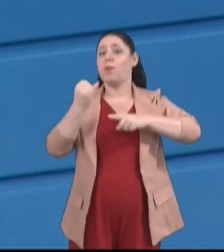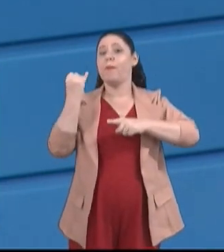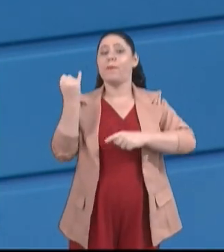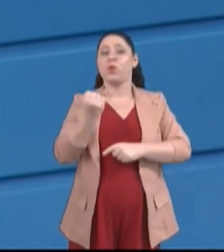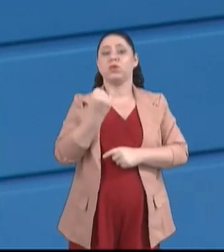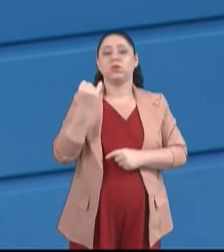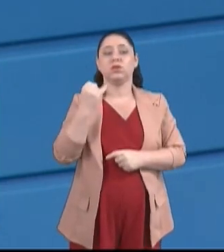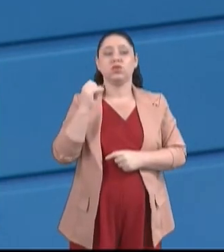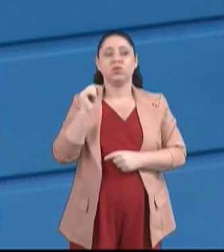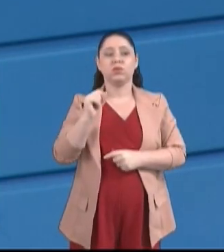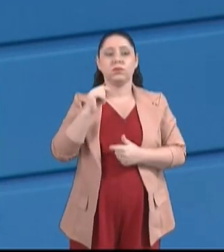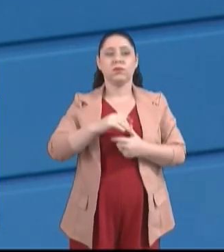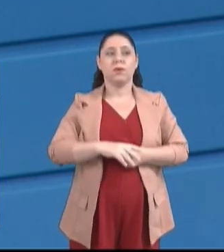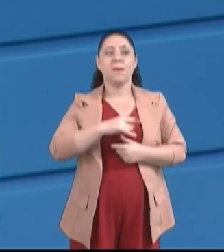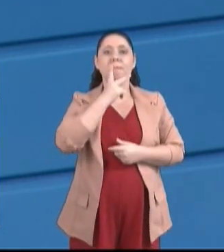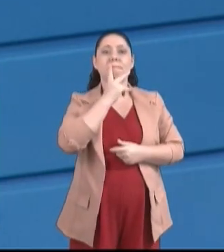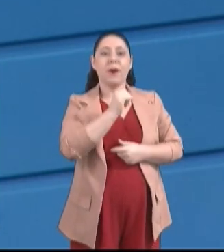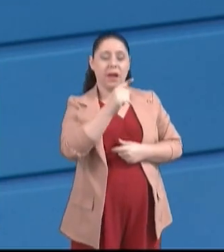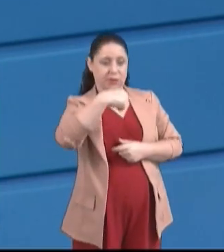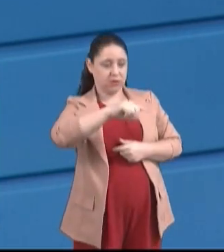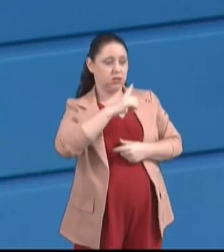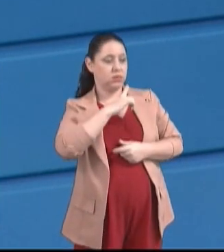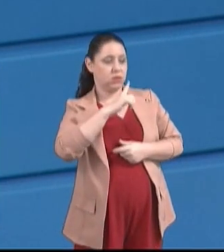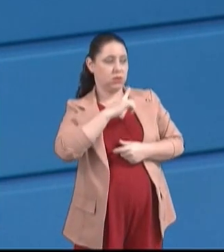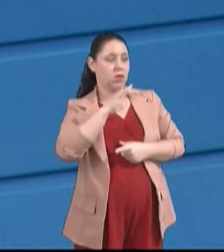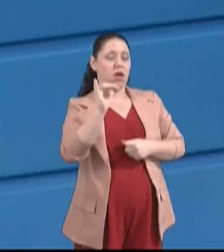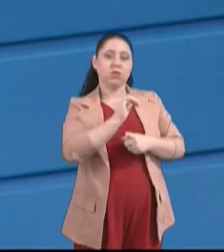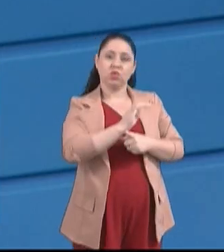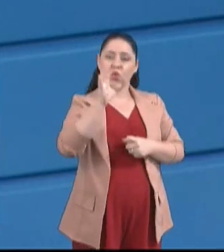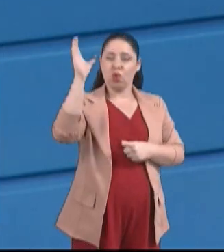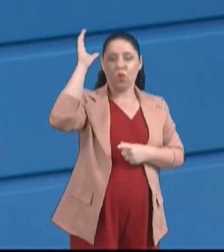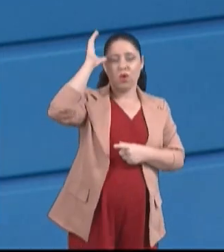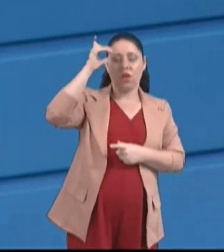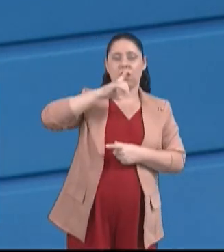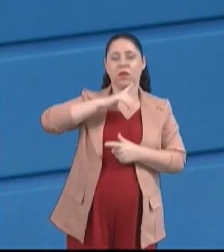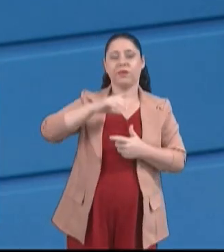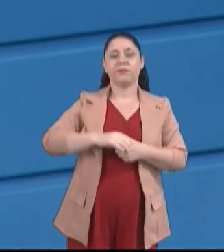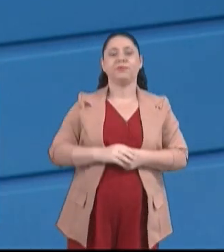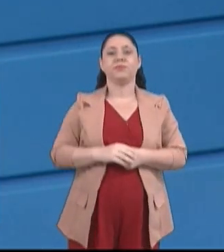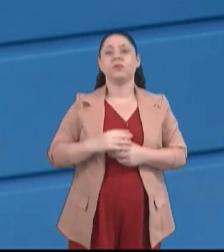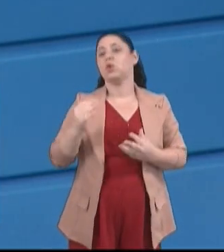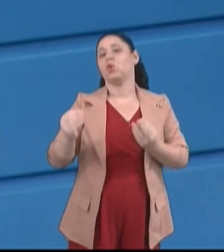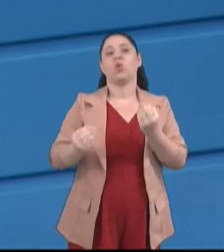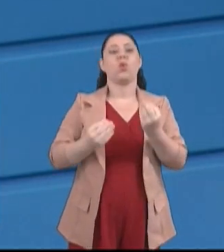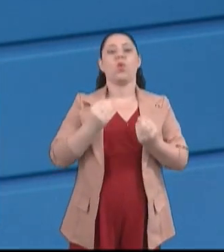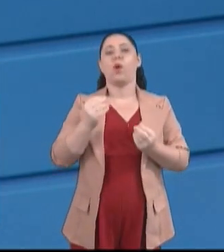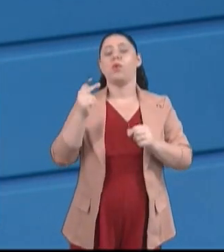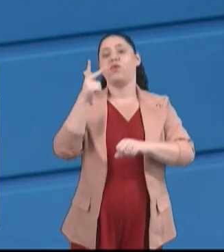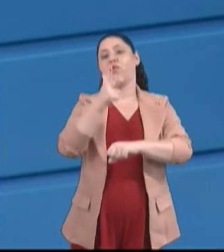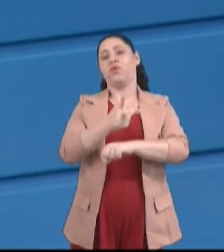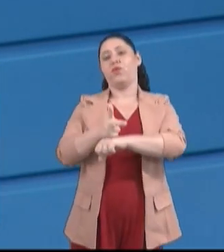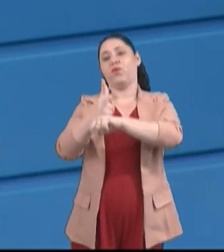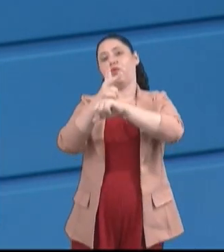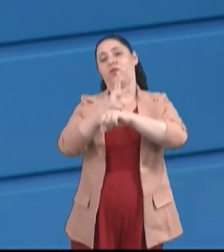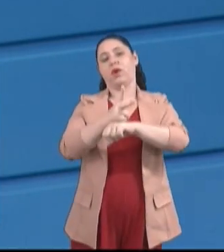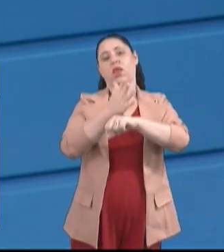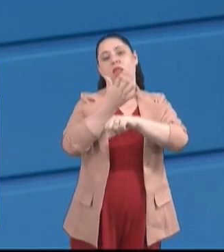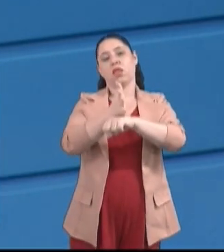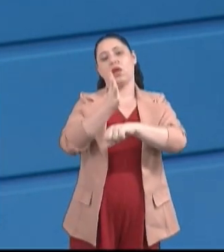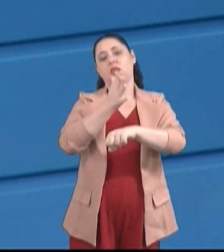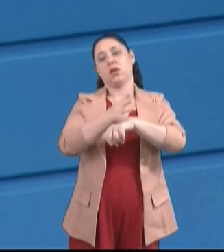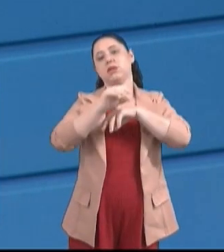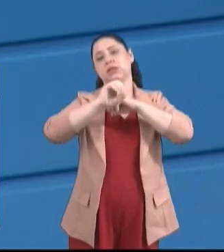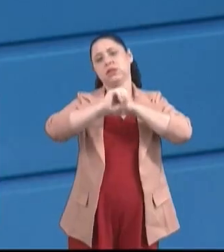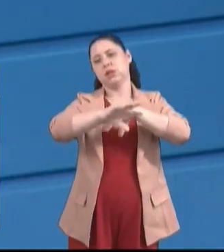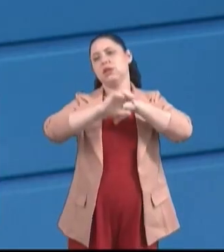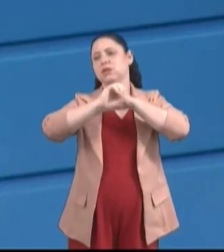oportunizar aos pais meios de conscientização através de um vídeo